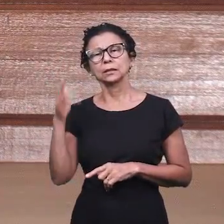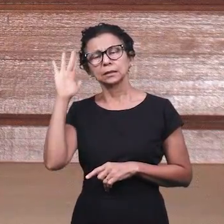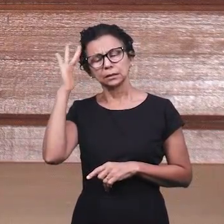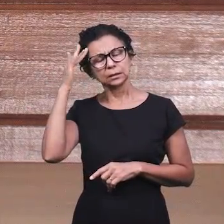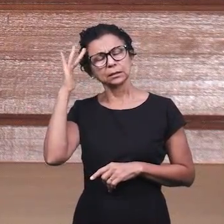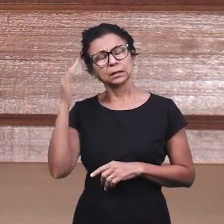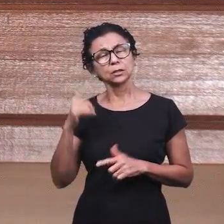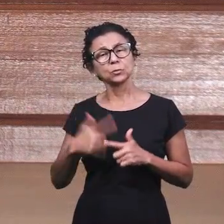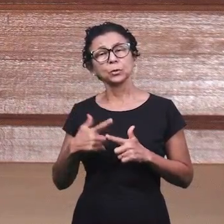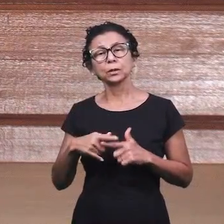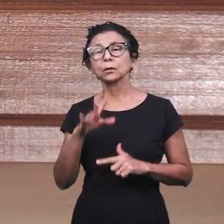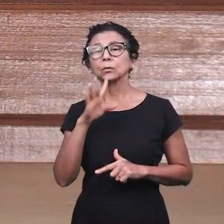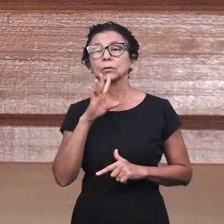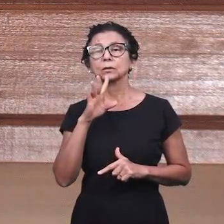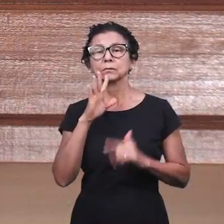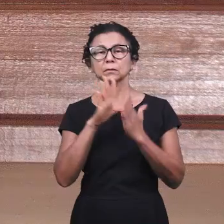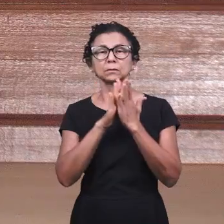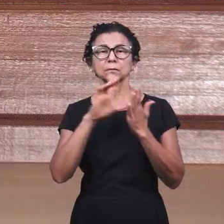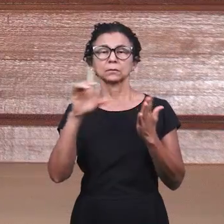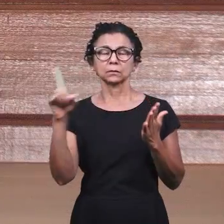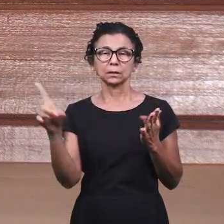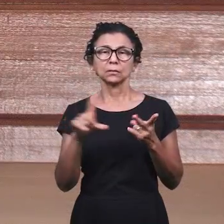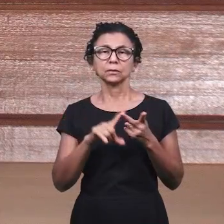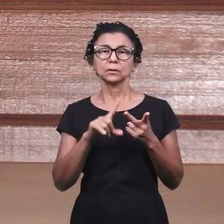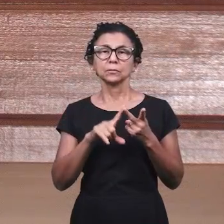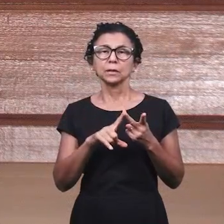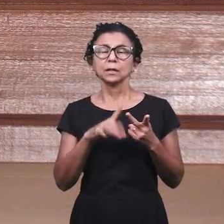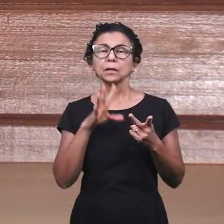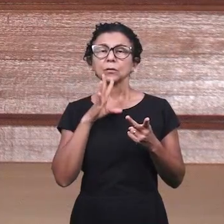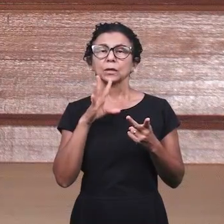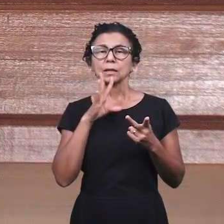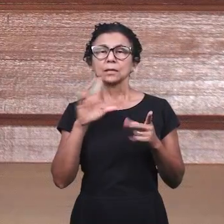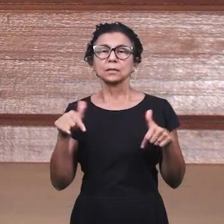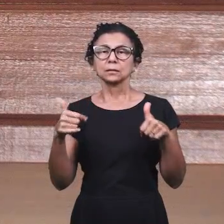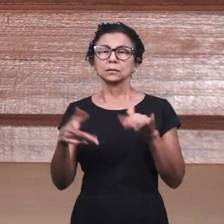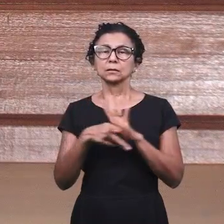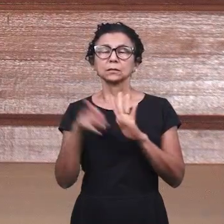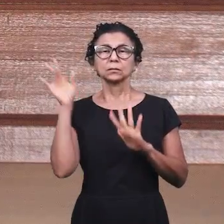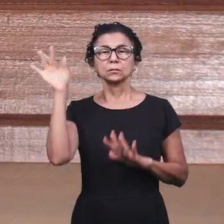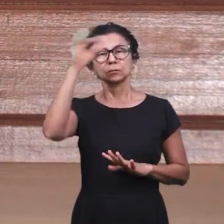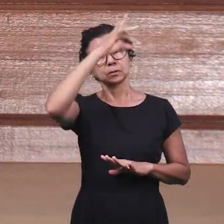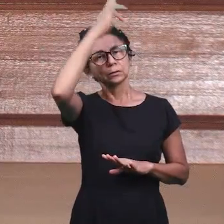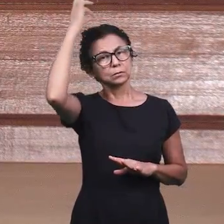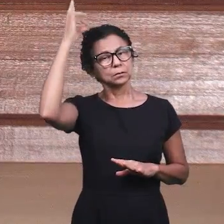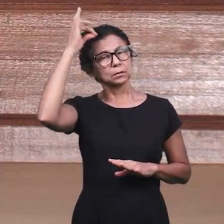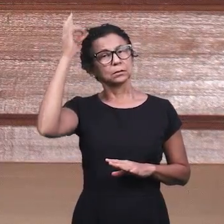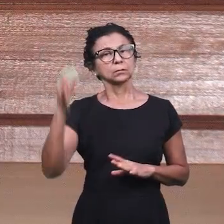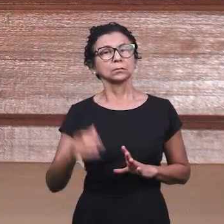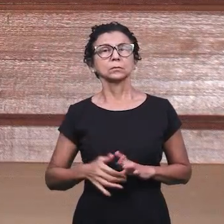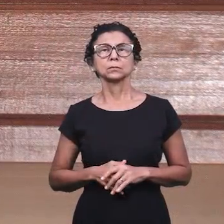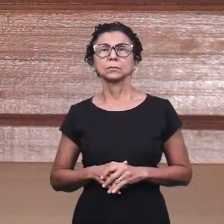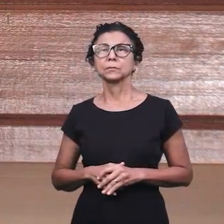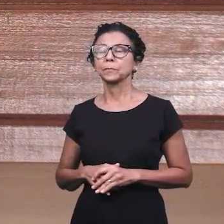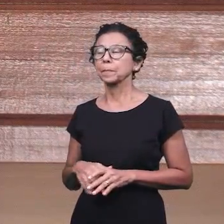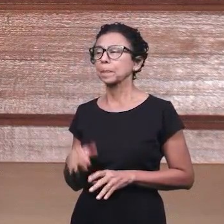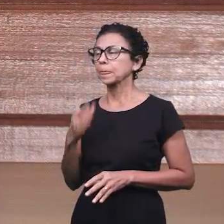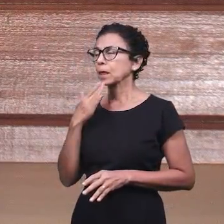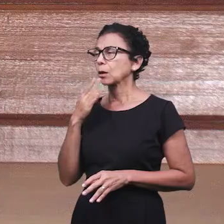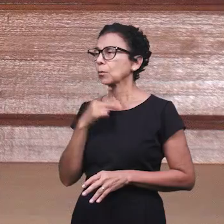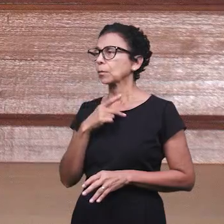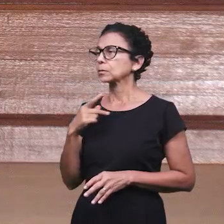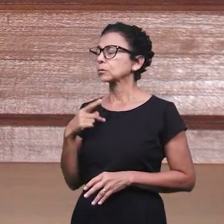momento fiel que vive pela palavra, pela operação do Espírito Santo. E o Senhor Jesus falou acerca desse tempo também. Vou pedir ao